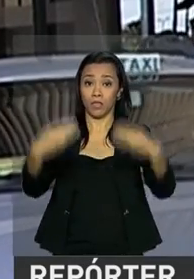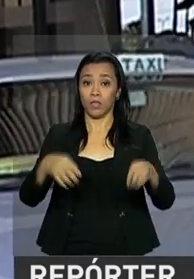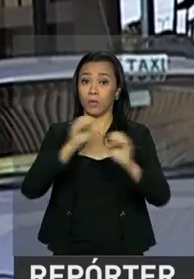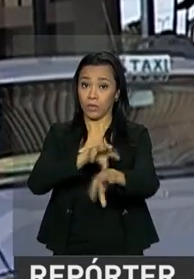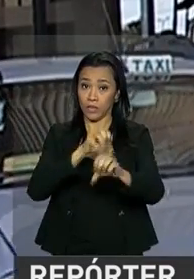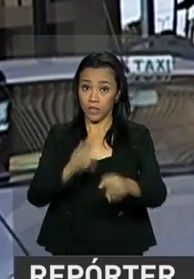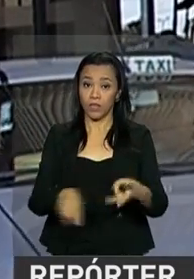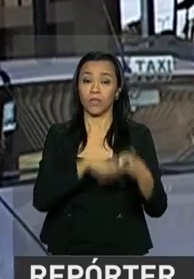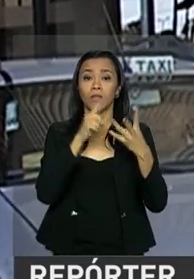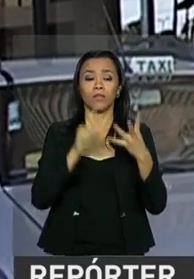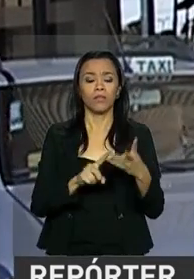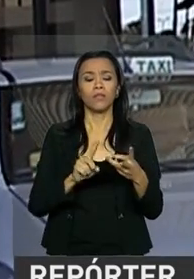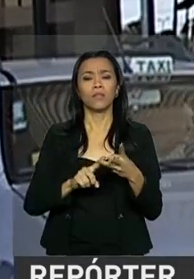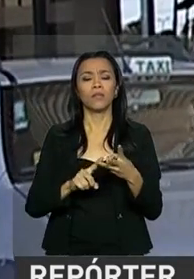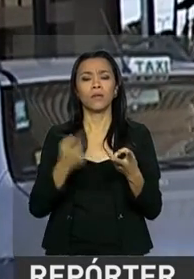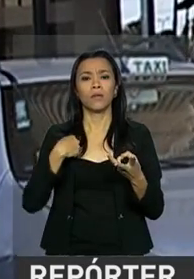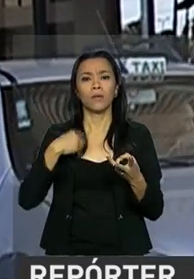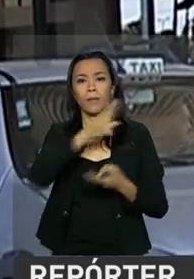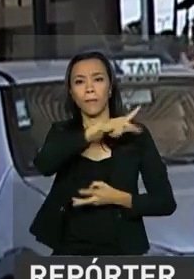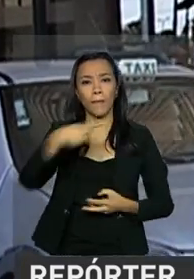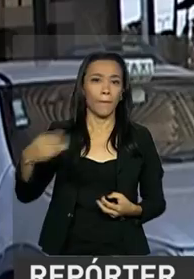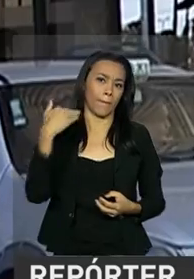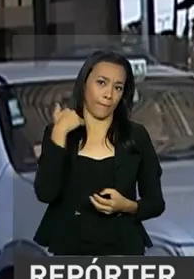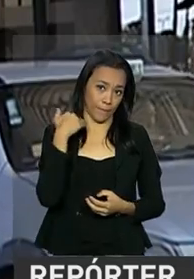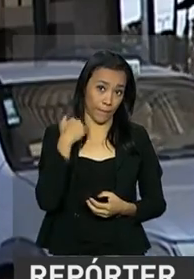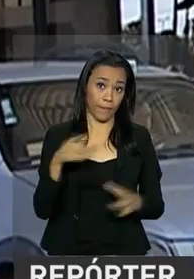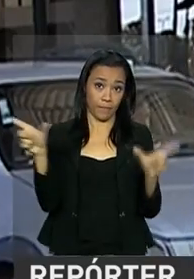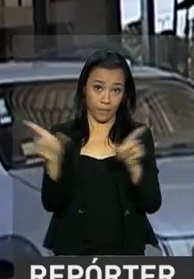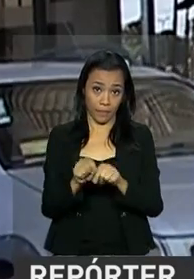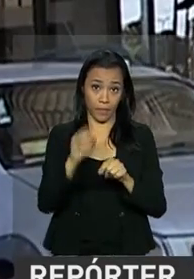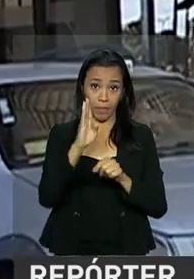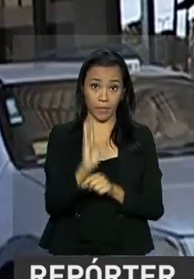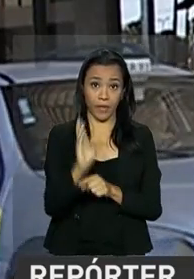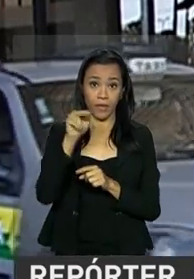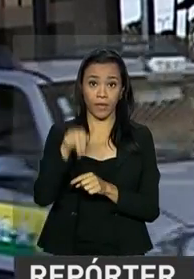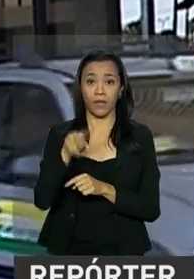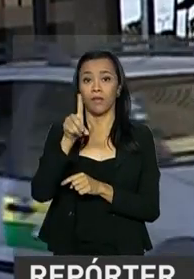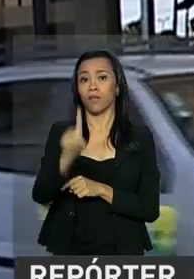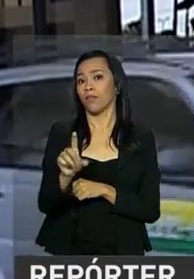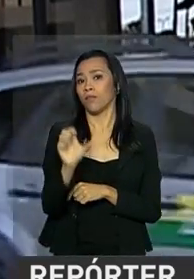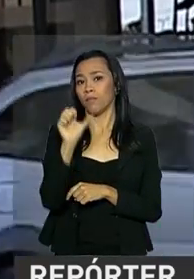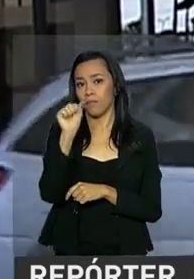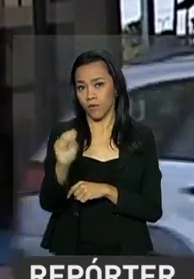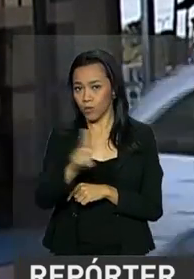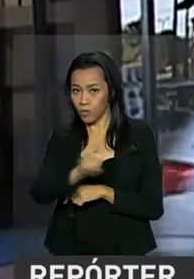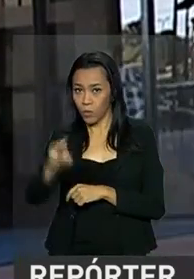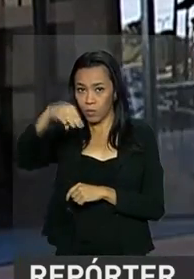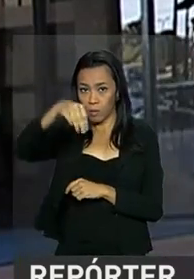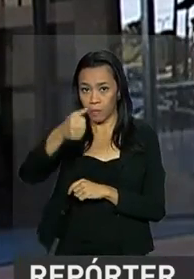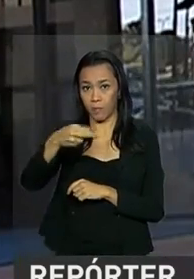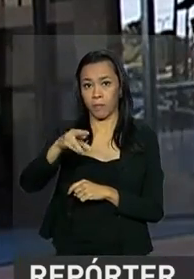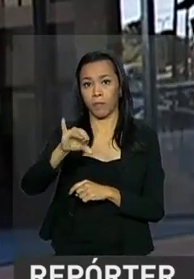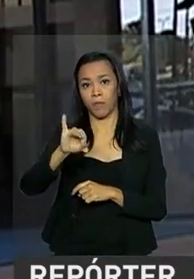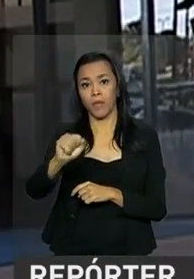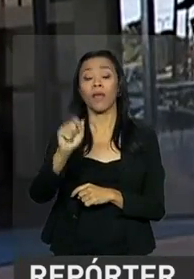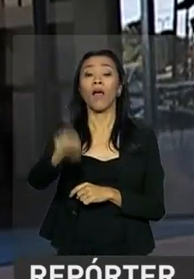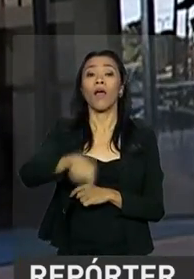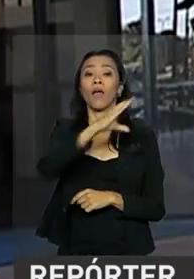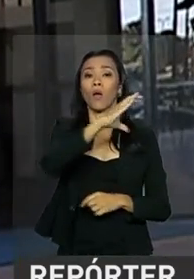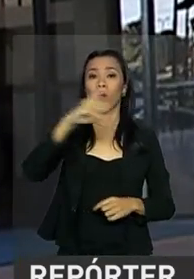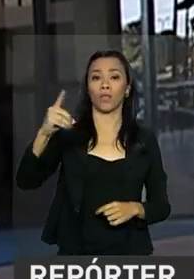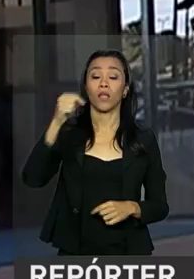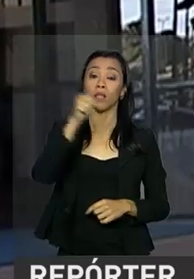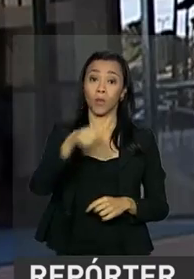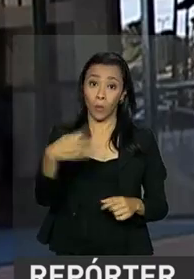a Presidente do Banco Nacional do desenvolvimento econômico e social Maria Silvia Bastos Marques a reunião é coordenada pelo presidente